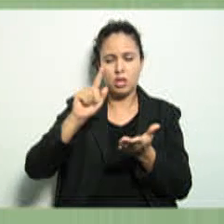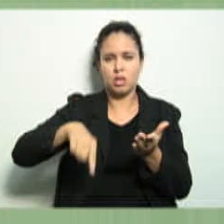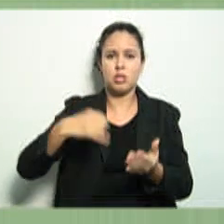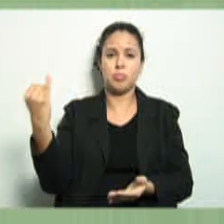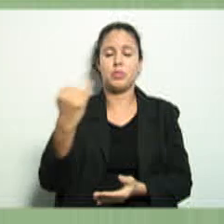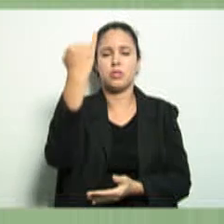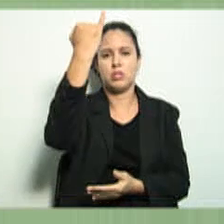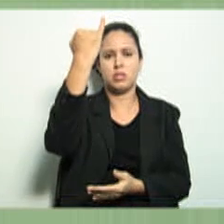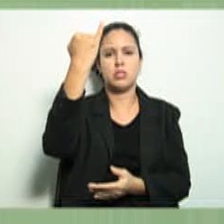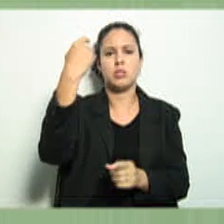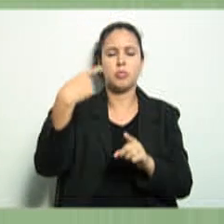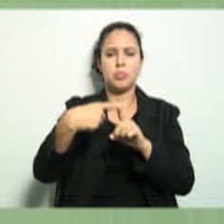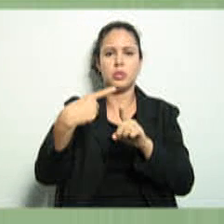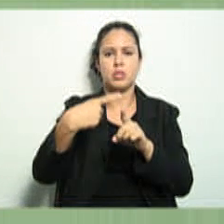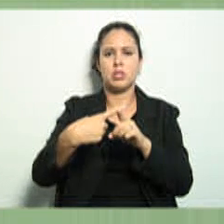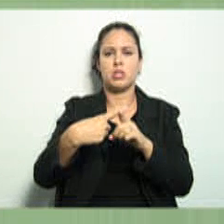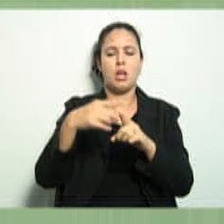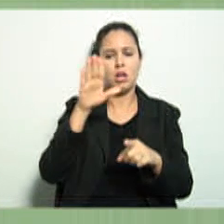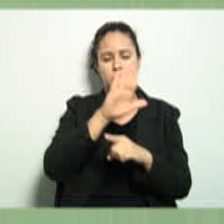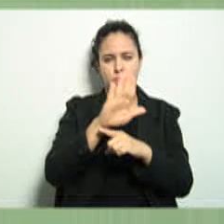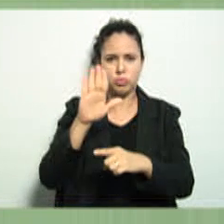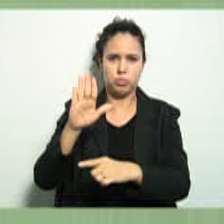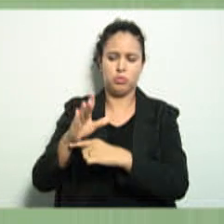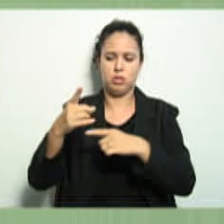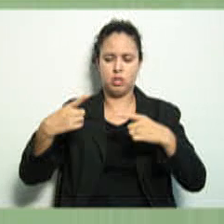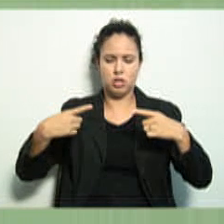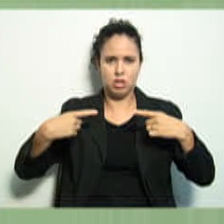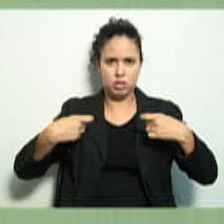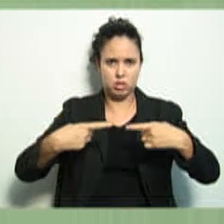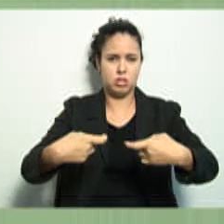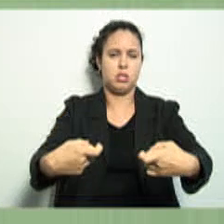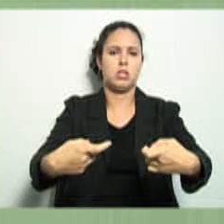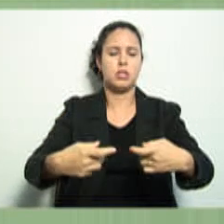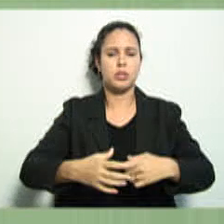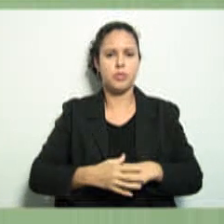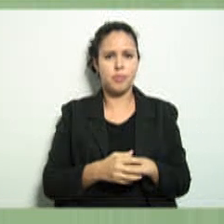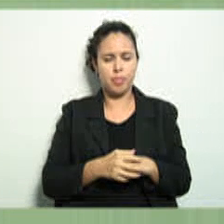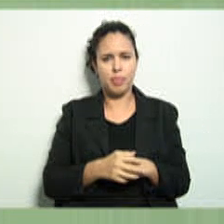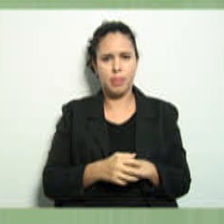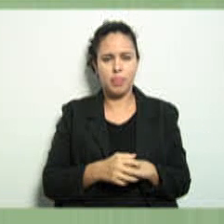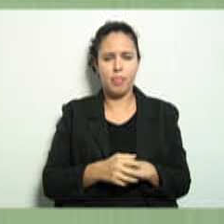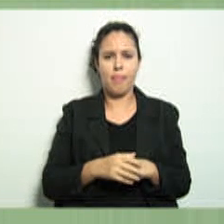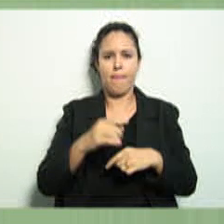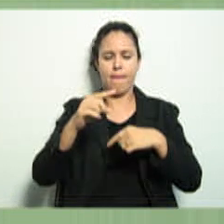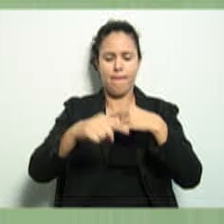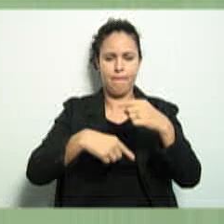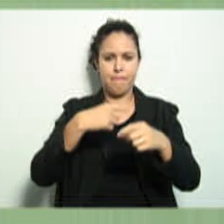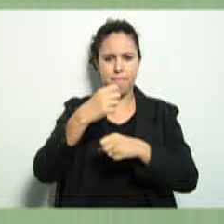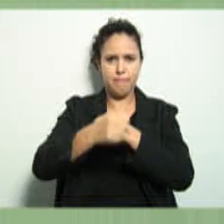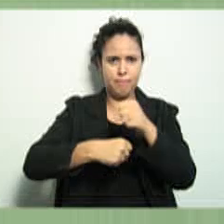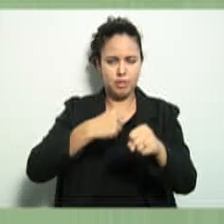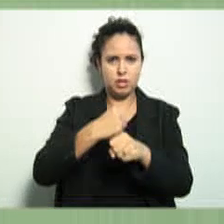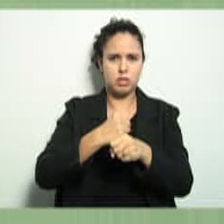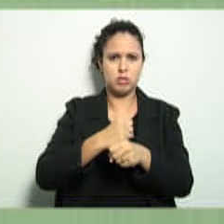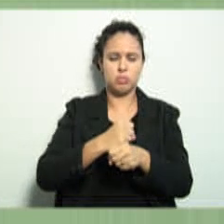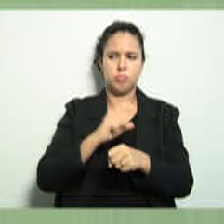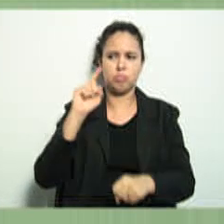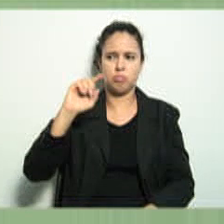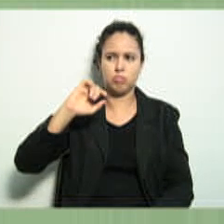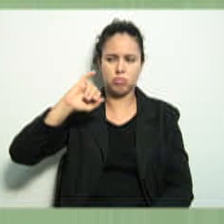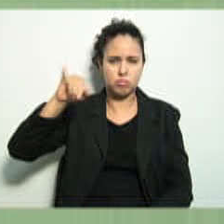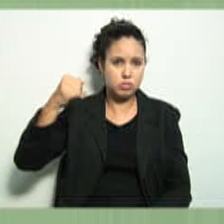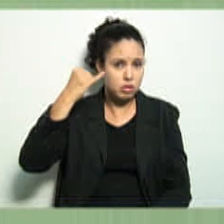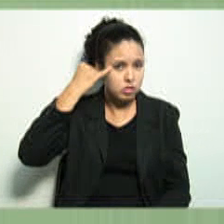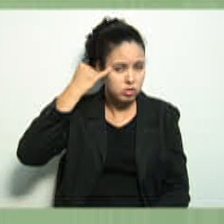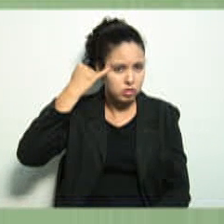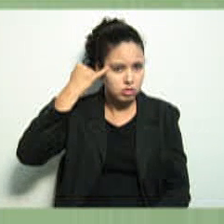guerra. O ataque japonês à base naval americana de Pearl Harbor levou à entrada dos Estados Unidos na